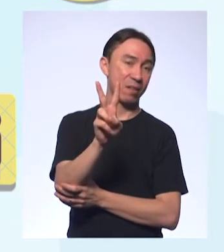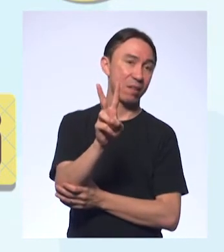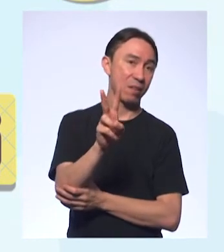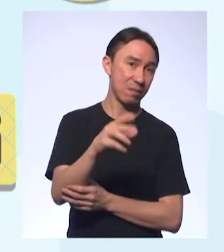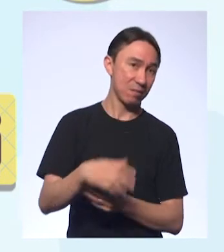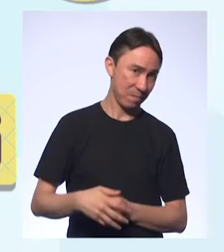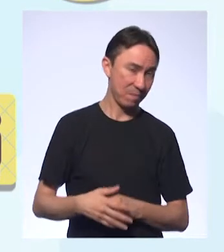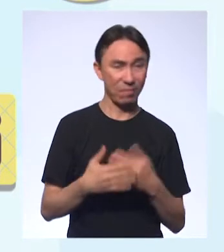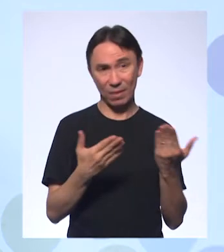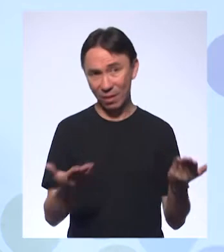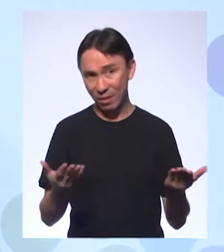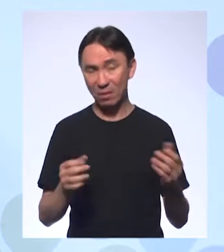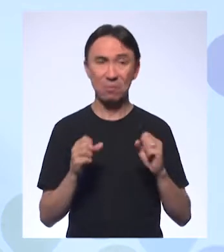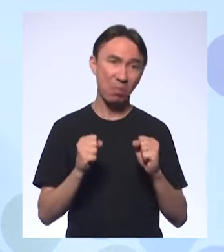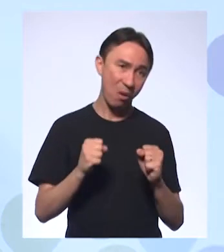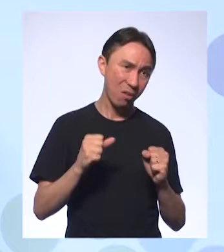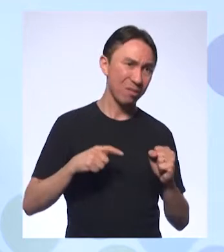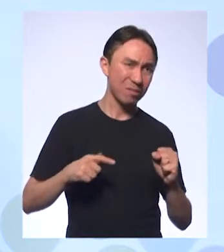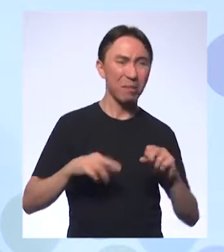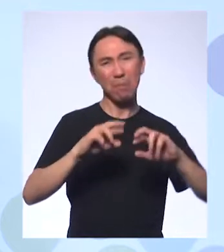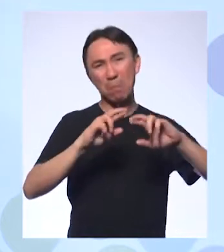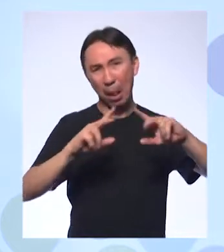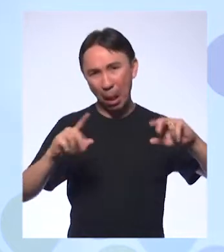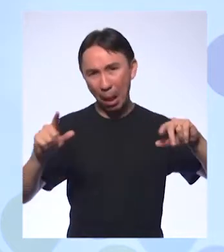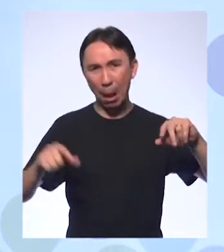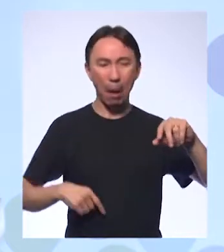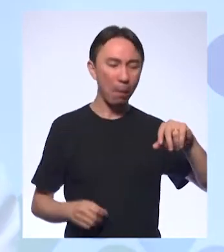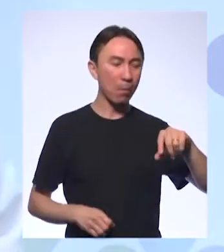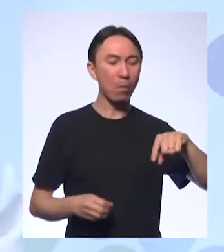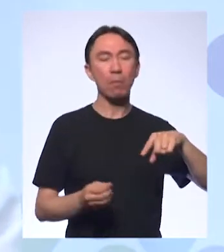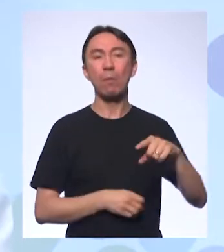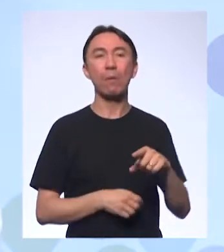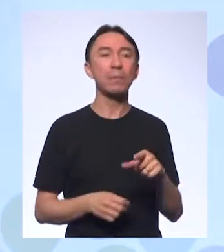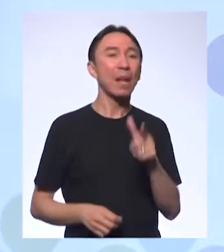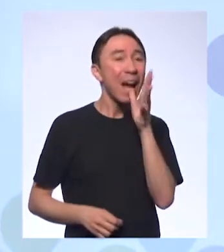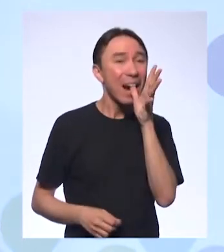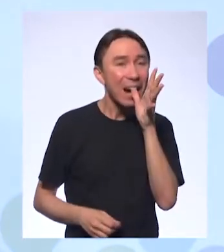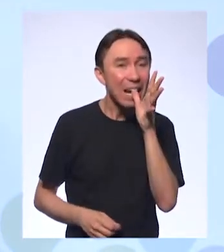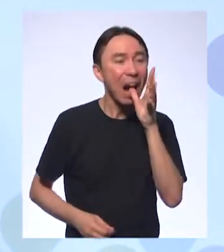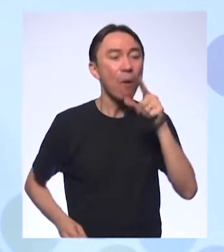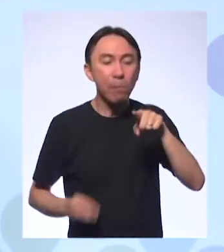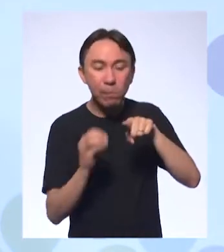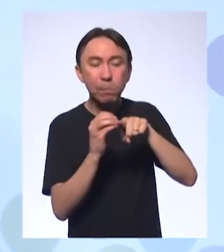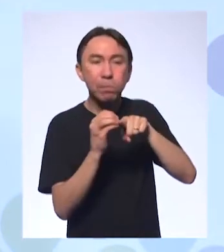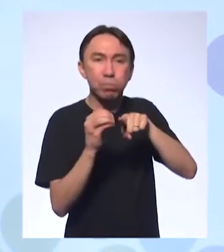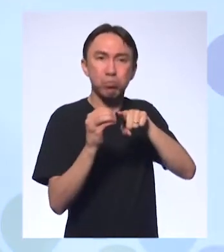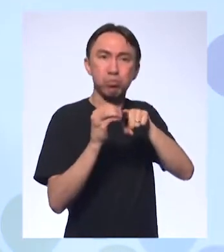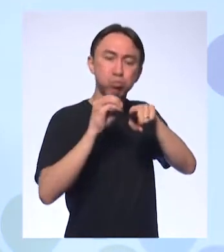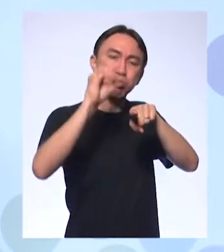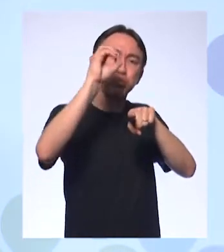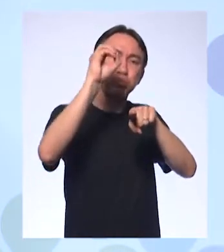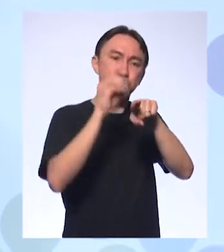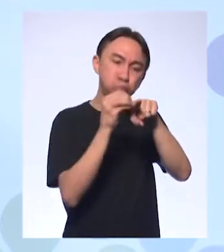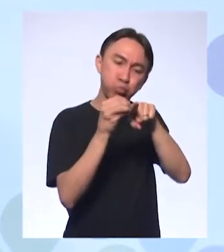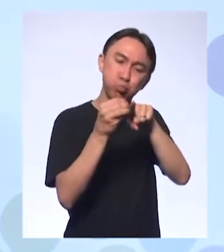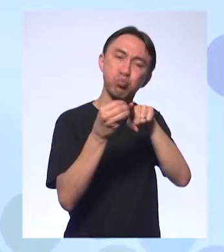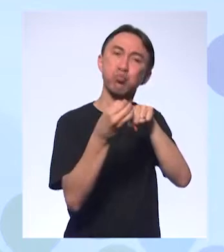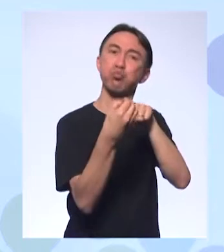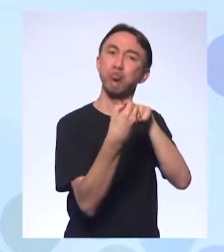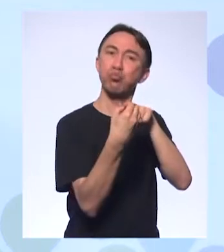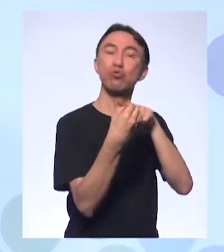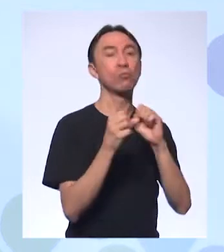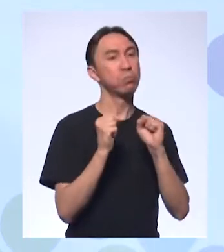vai causar normalmente verrugas, etc. e tal, e pode causar até câncer de colo de útero e câncer de glande. Para quem não